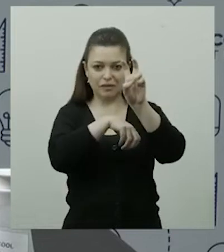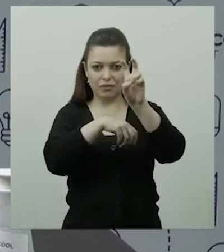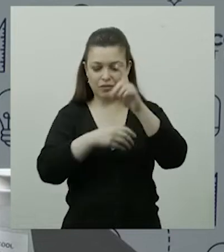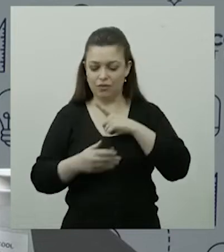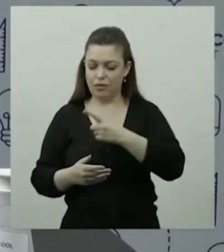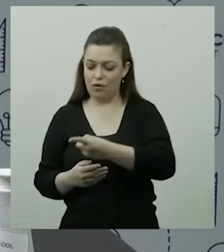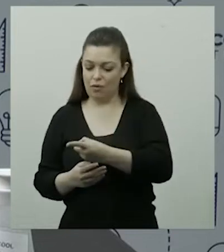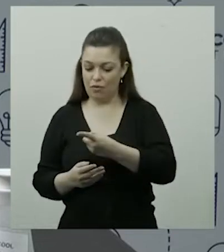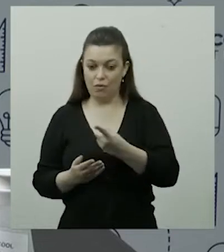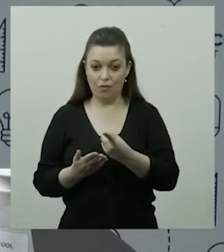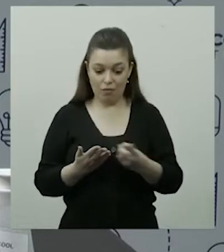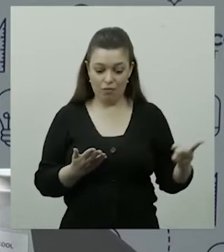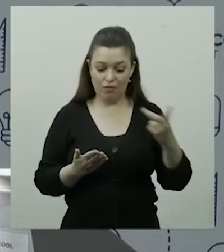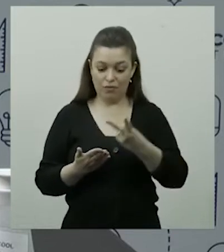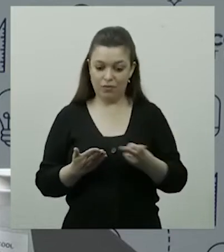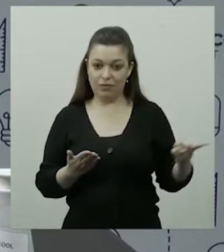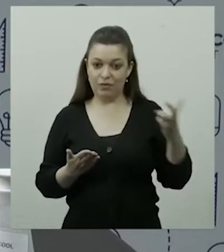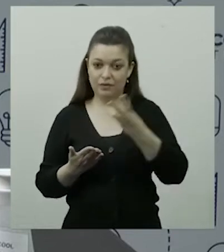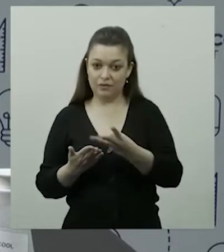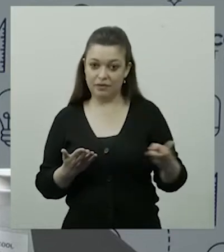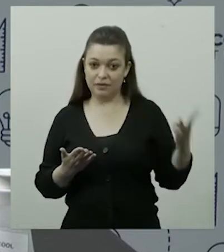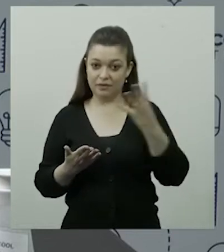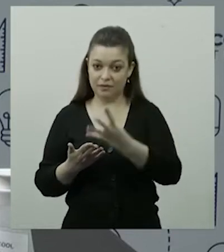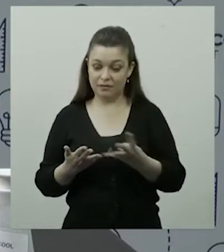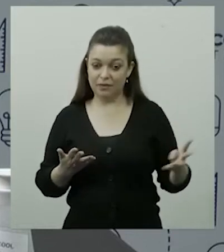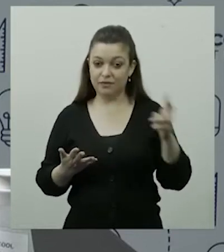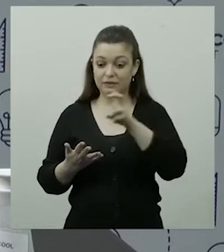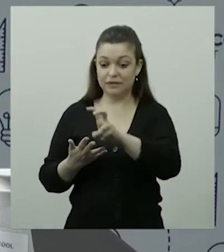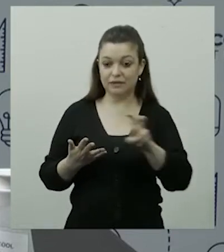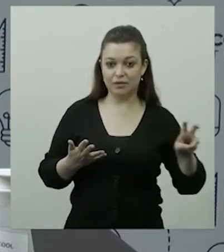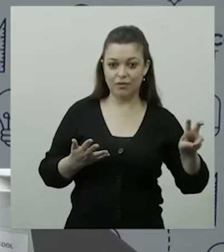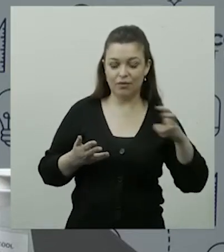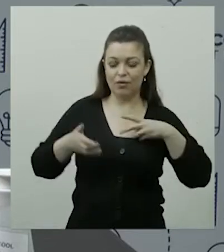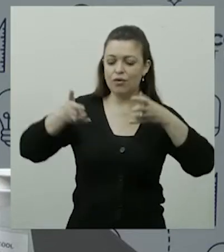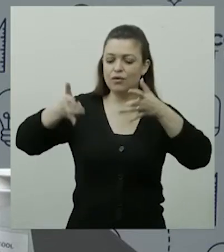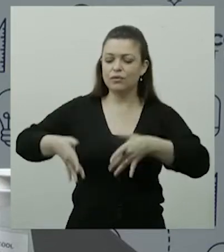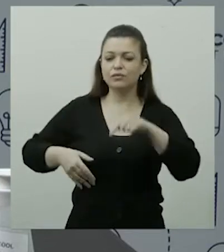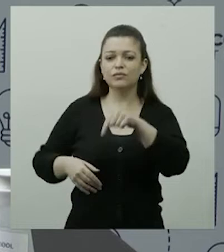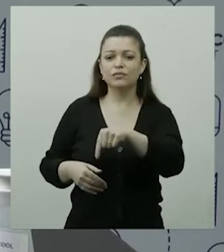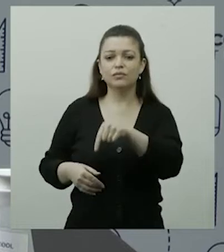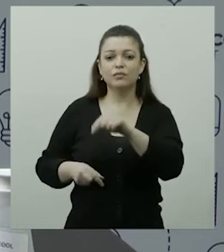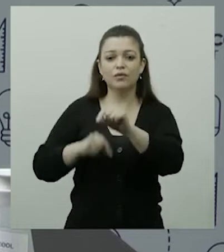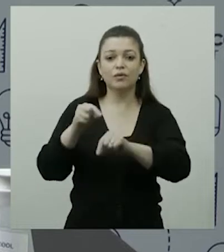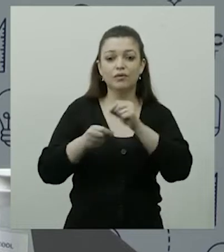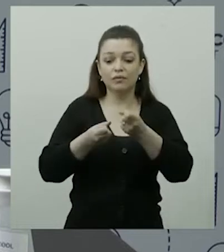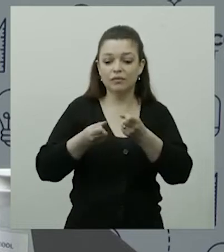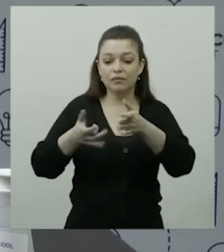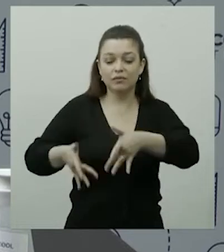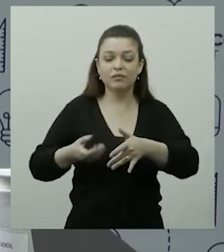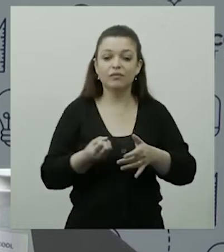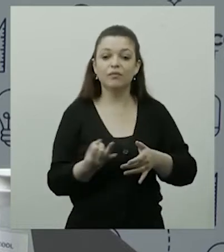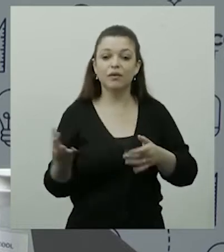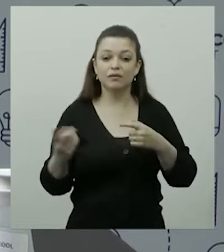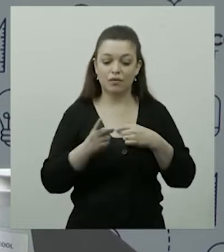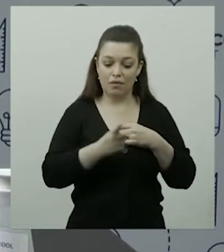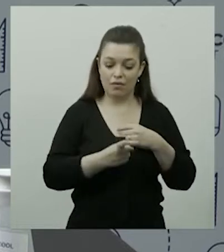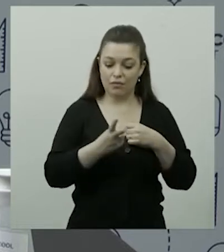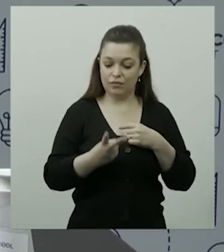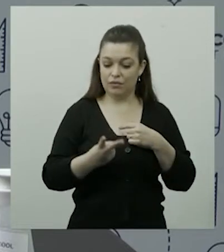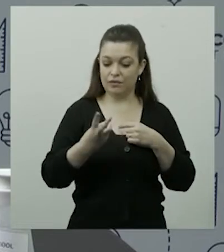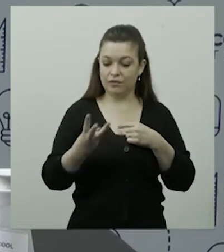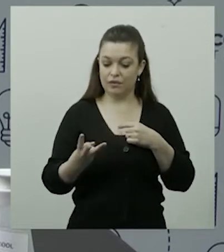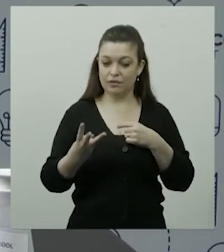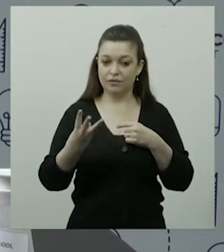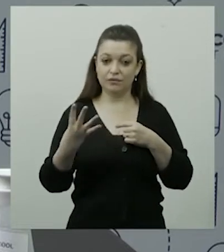3, 4, 5. E quantos ficaram aqui, então? Vamos contar comigo? 1,